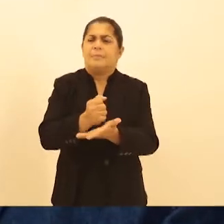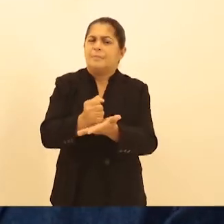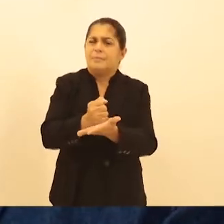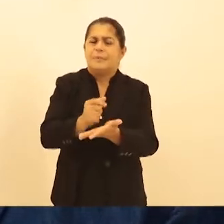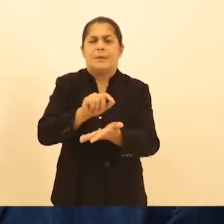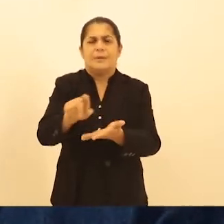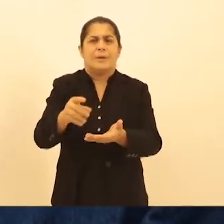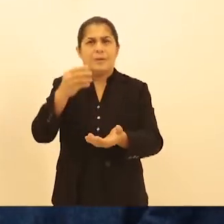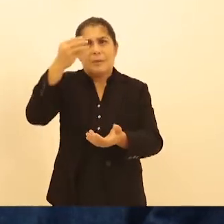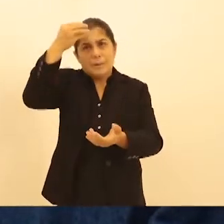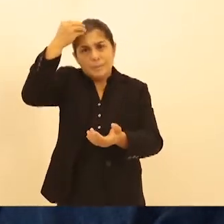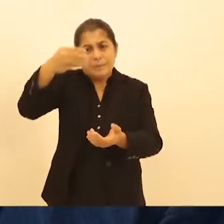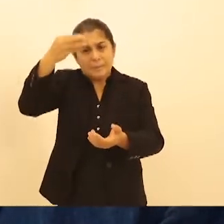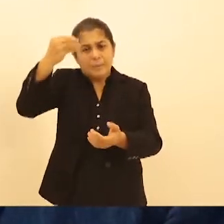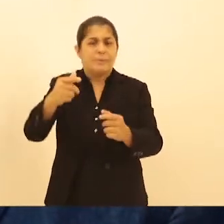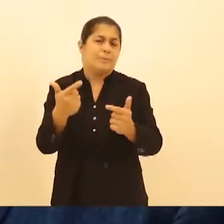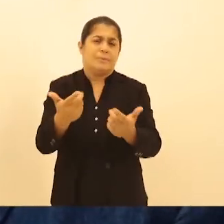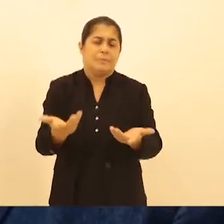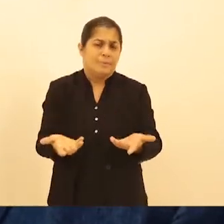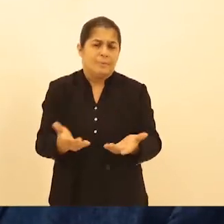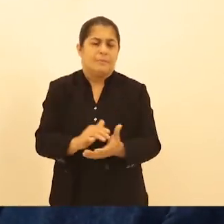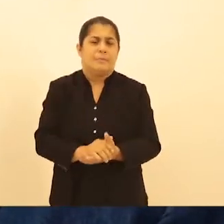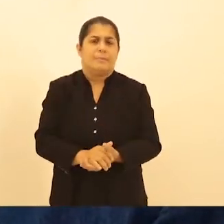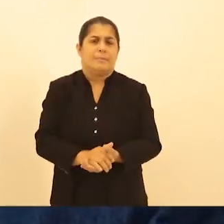para calvície não é medicamente